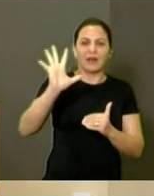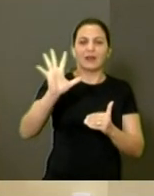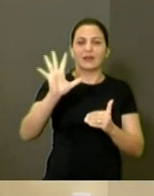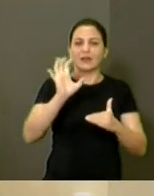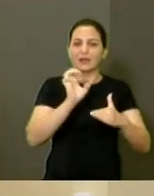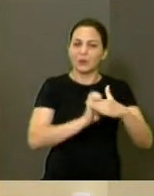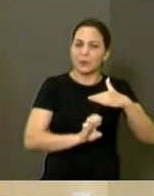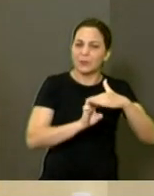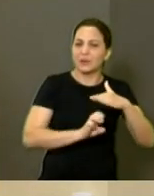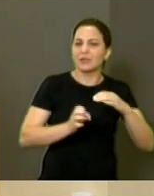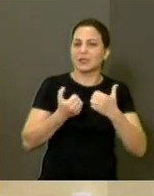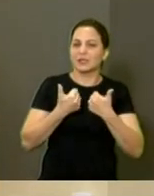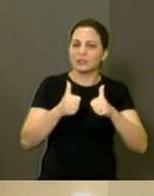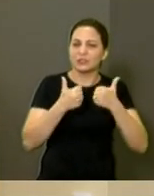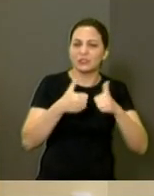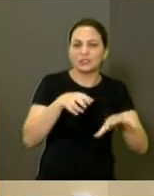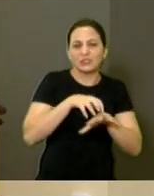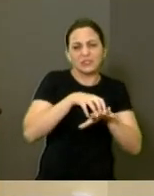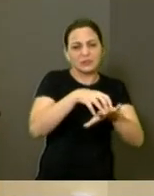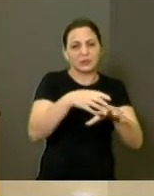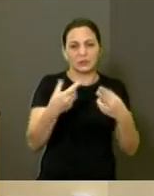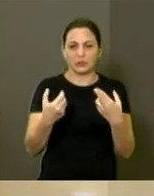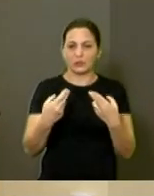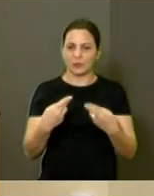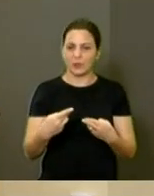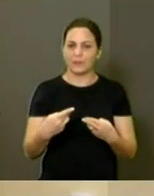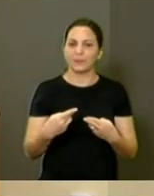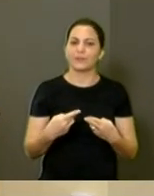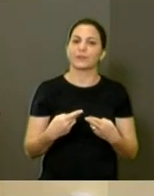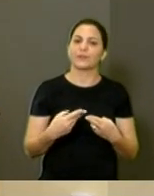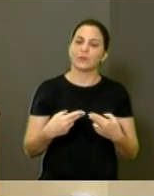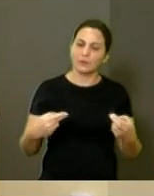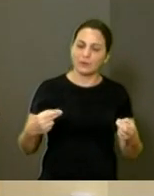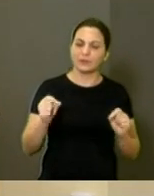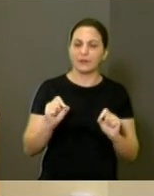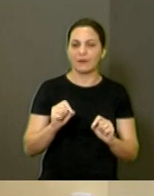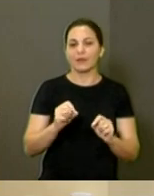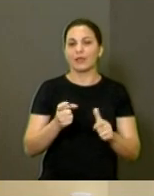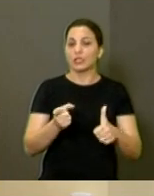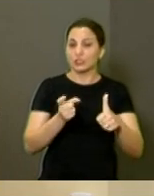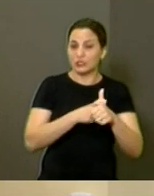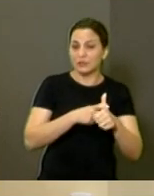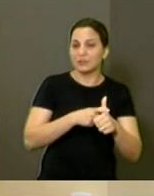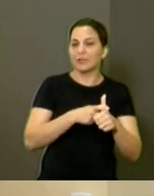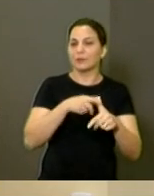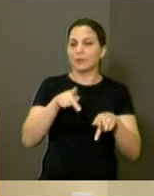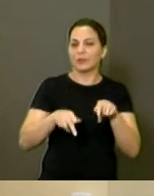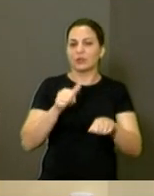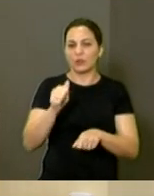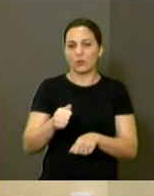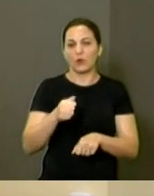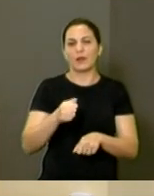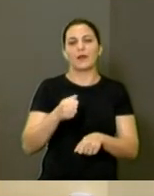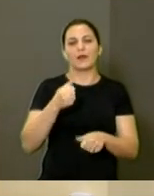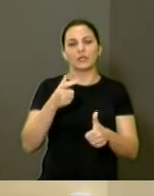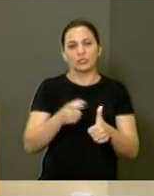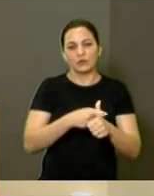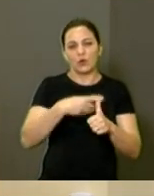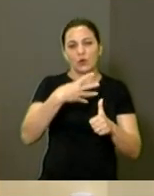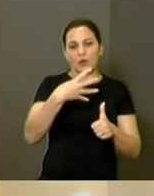transporte sabe quanto senhores a CTA tá deixando de dívida pro povo de agora pagar R 47